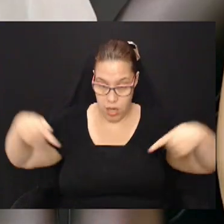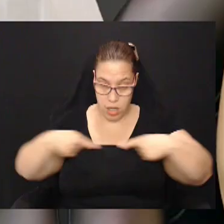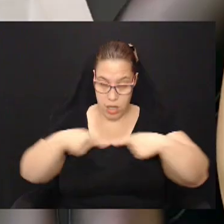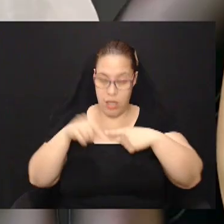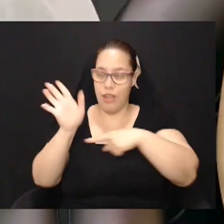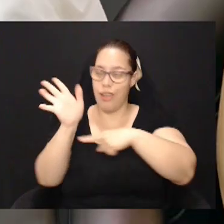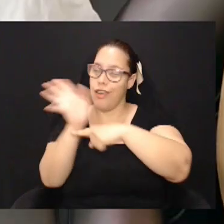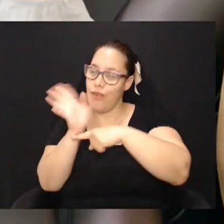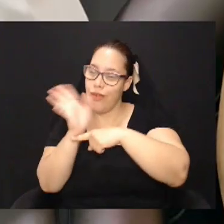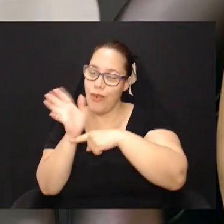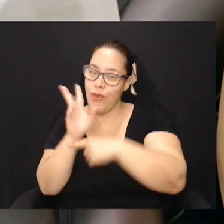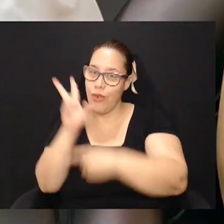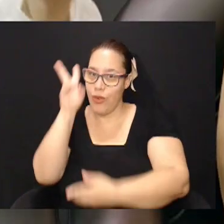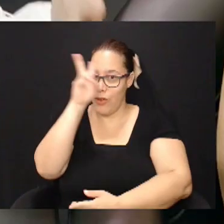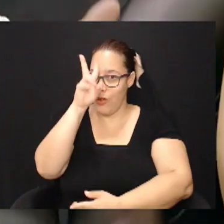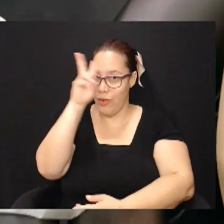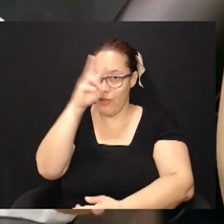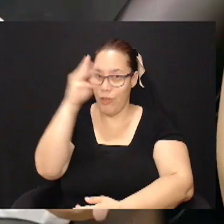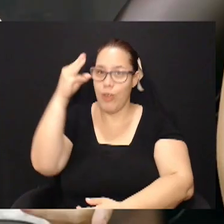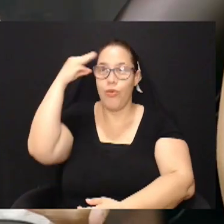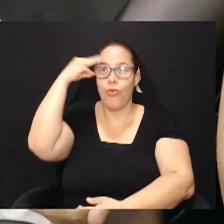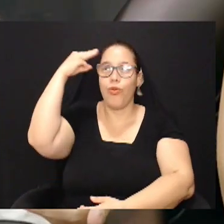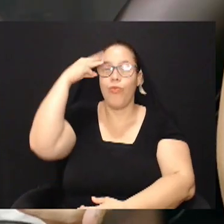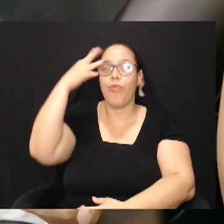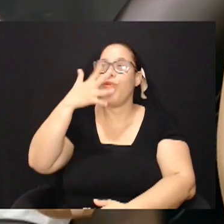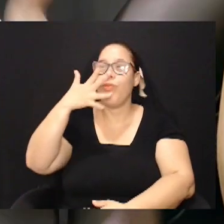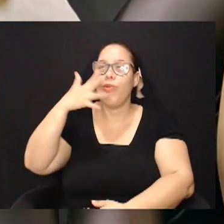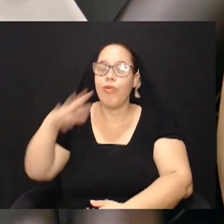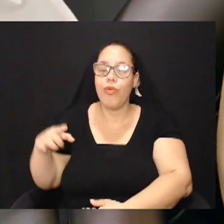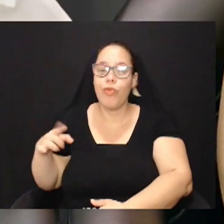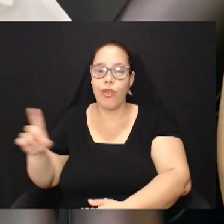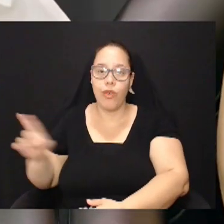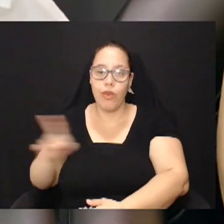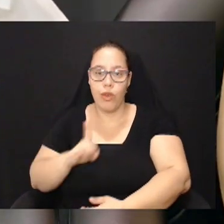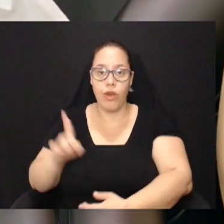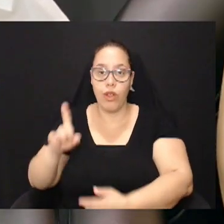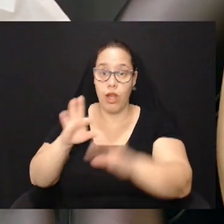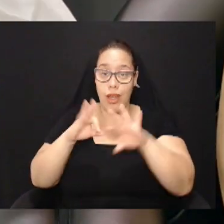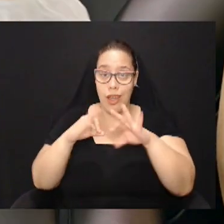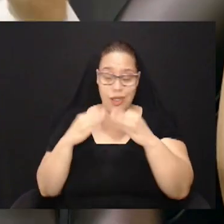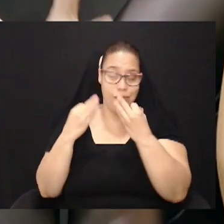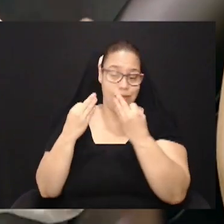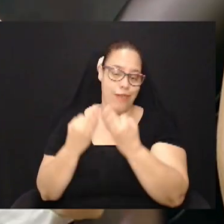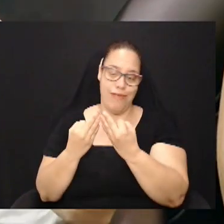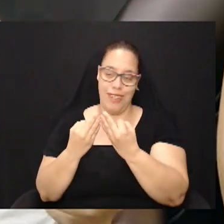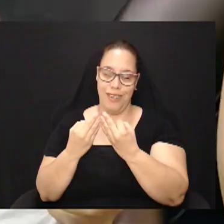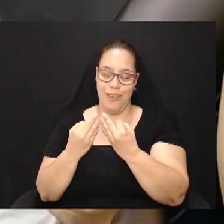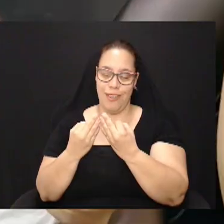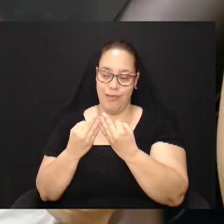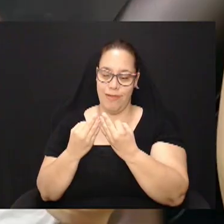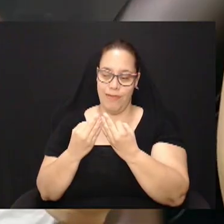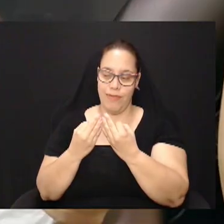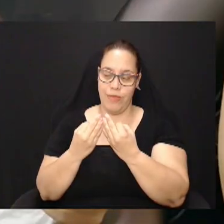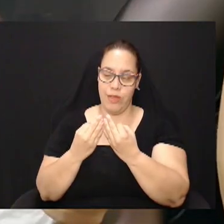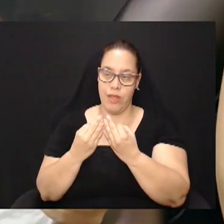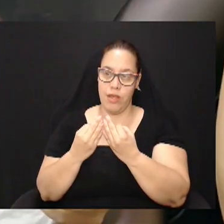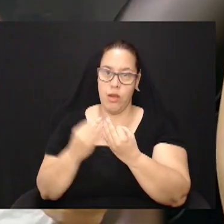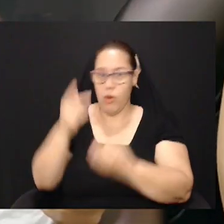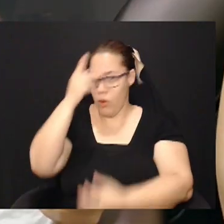lembro memórias de infância da gente indo ao cinema em família, né? Mas quantas pessoas não tiveram